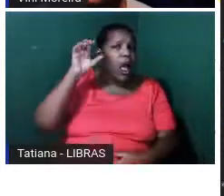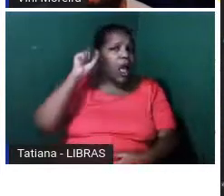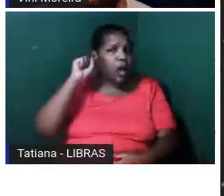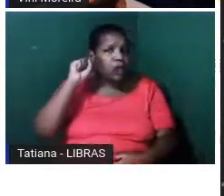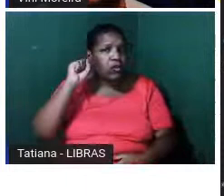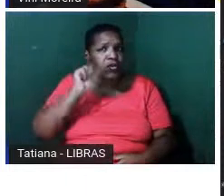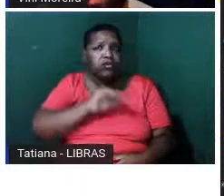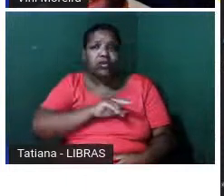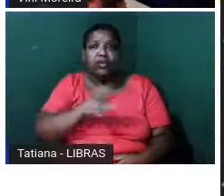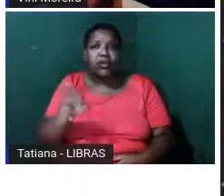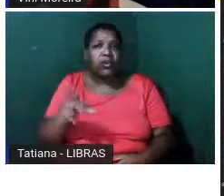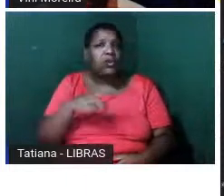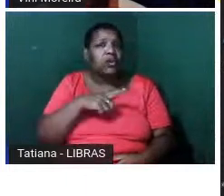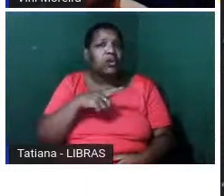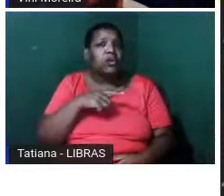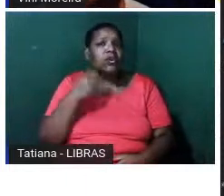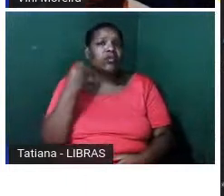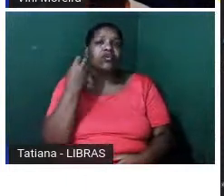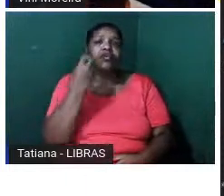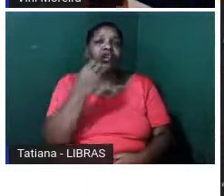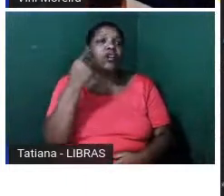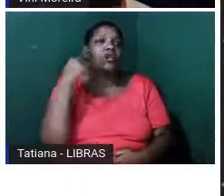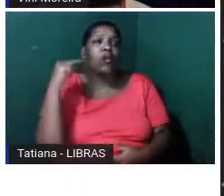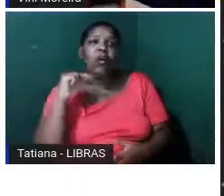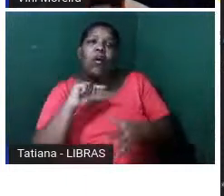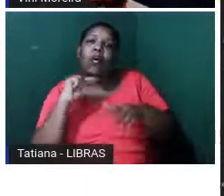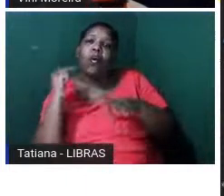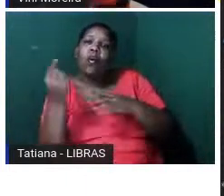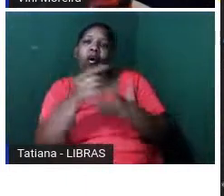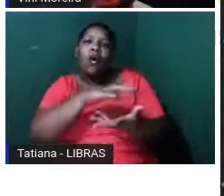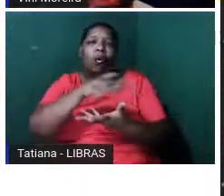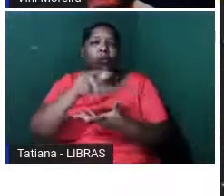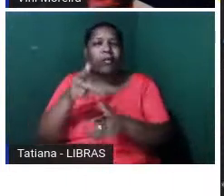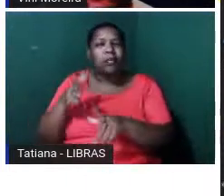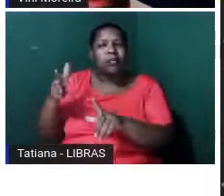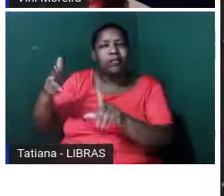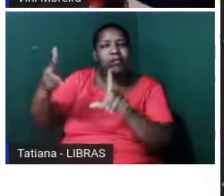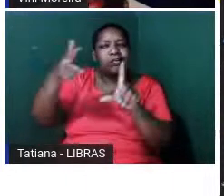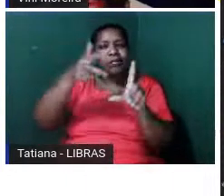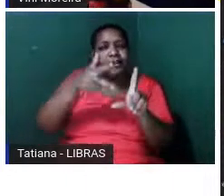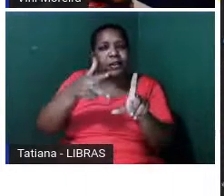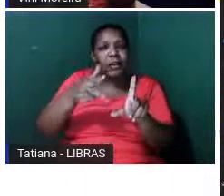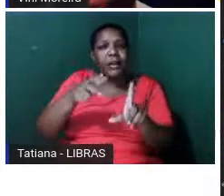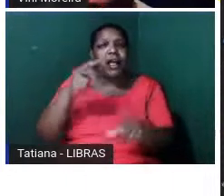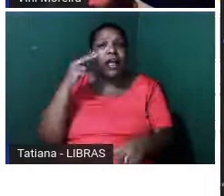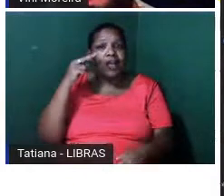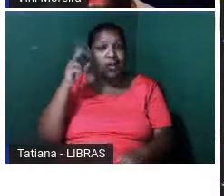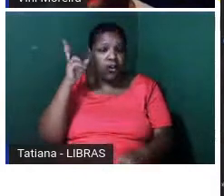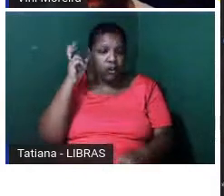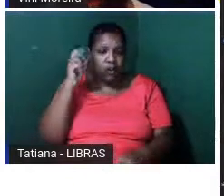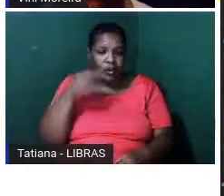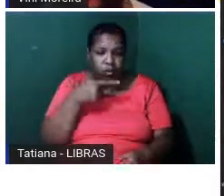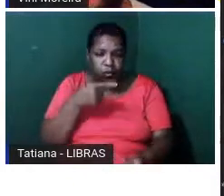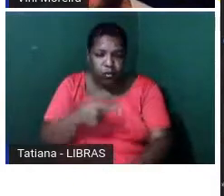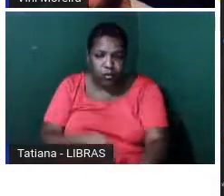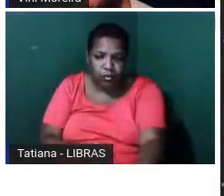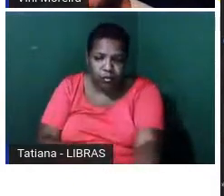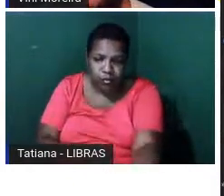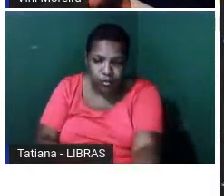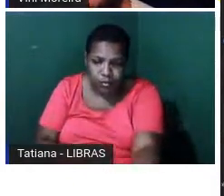Como se eu tivesse saído e rodado o mundo para gravar isso aqui se não tiver saindo com sono por favor me